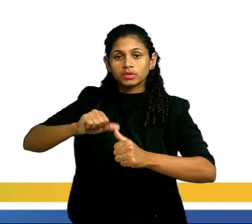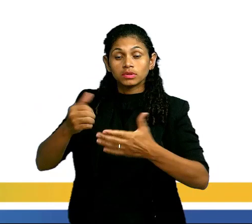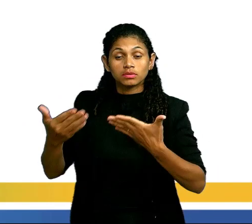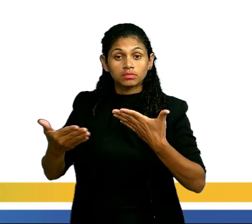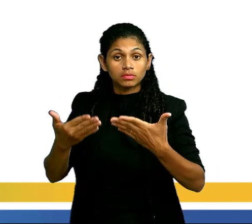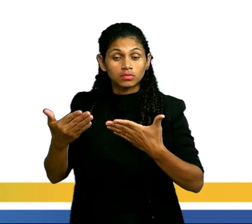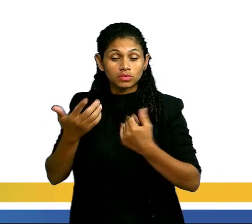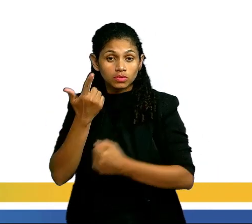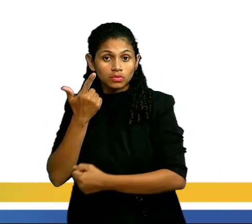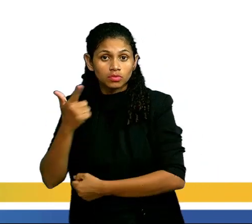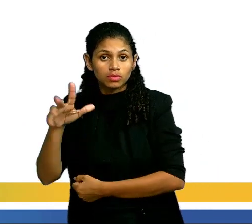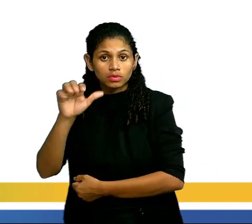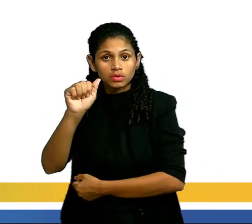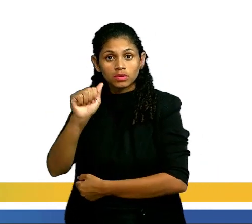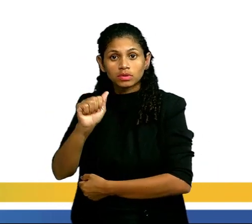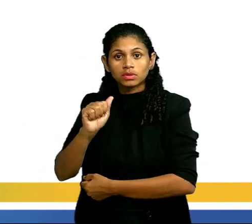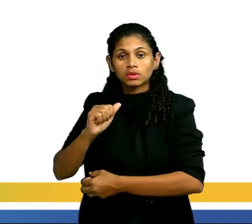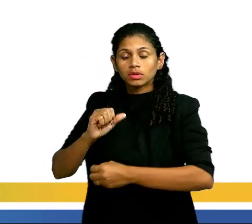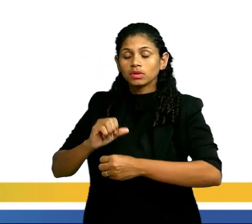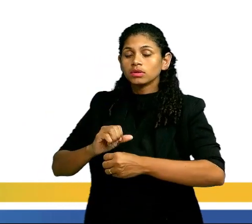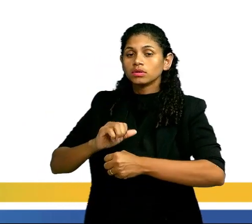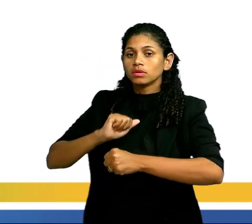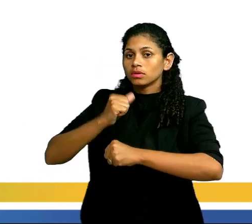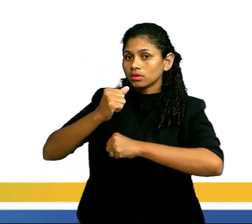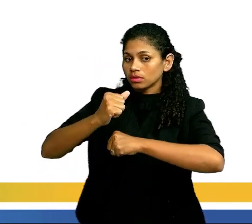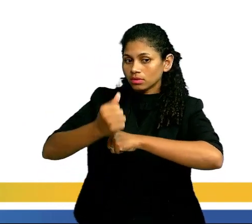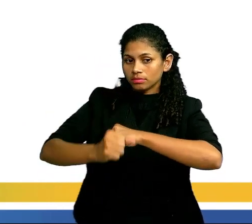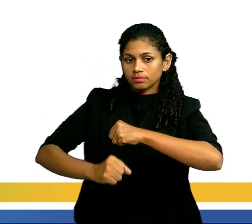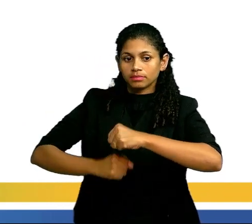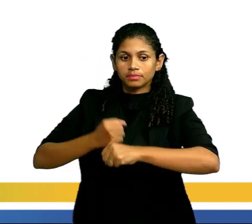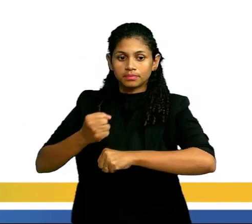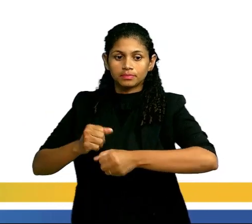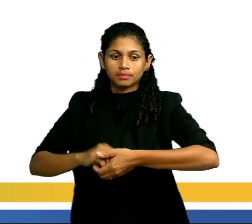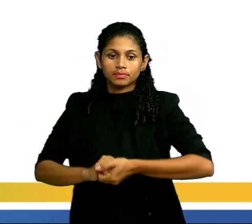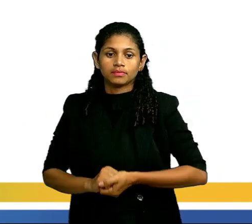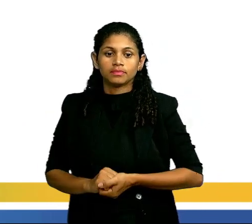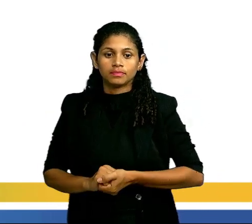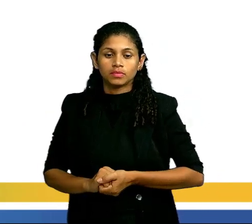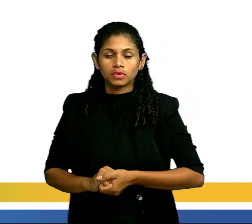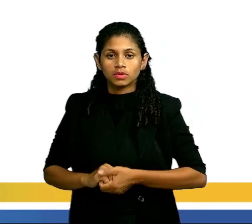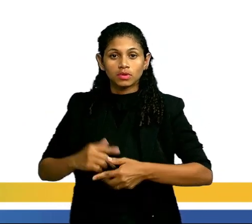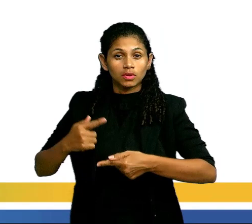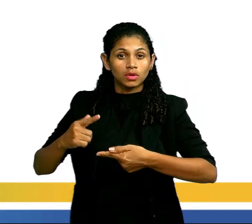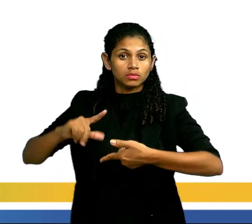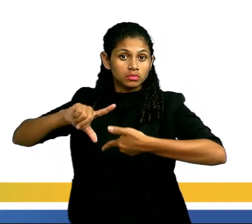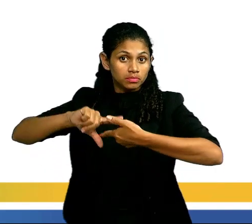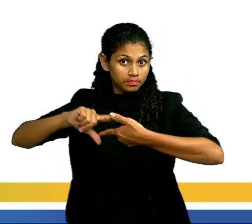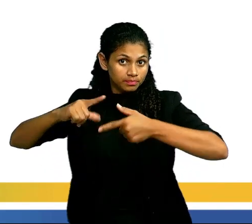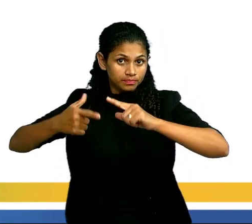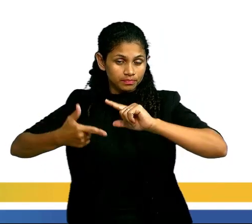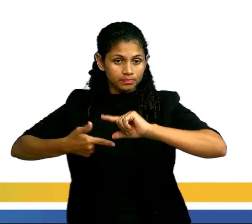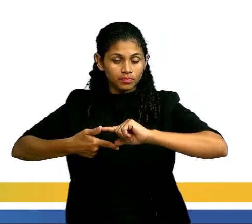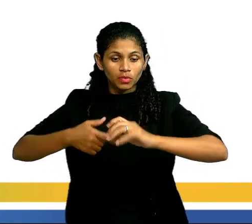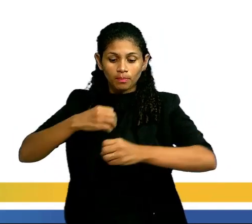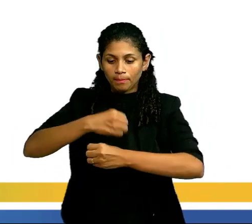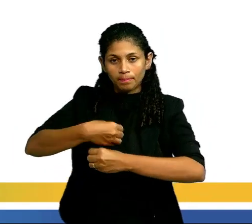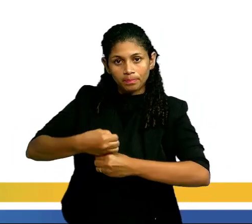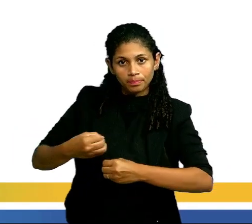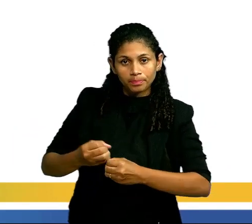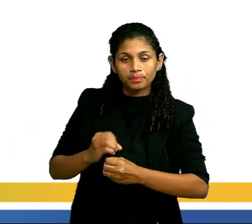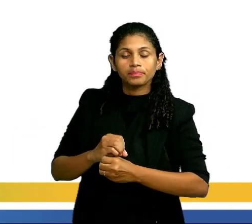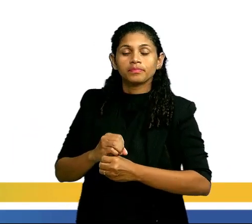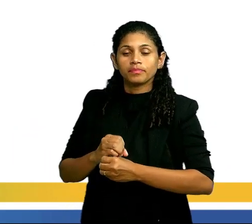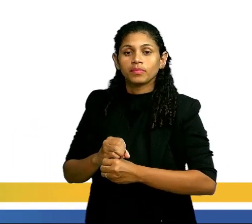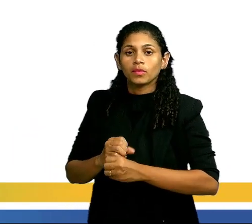combinando. Daí nós podemos ter 3 tipos de geometria molecular para o átomo de carbono. Então o carbono ele pode